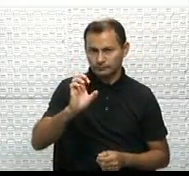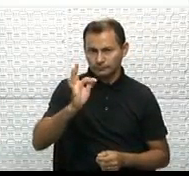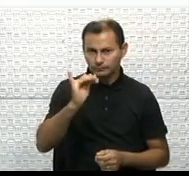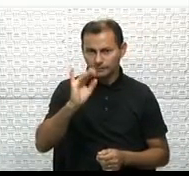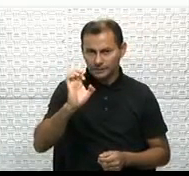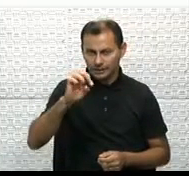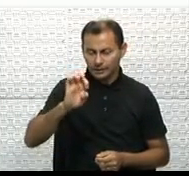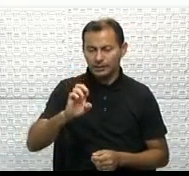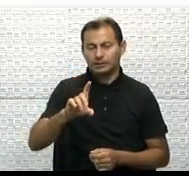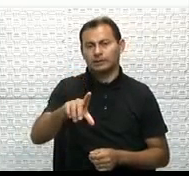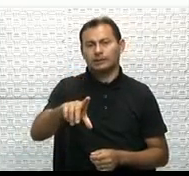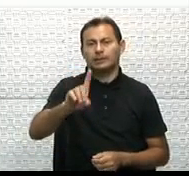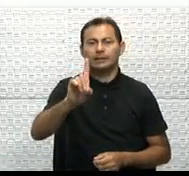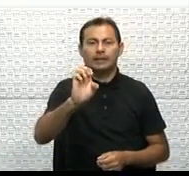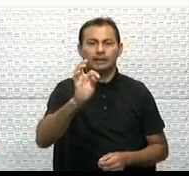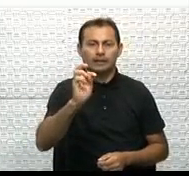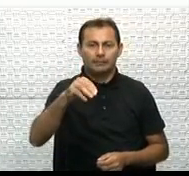coeficiente de determinação,